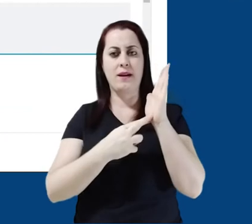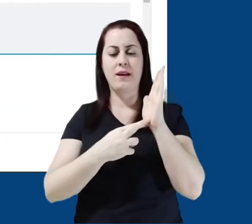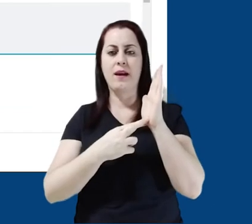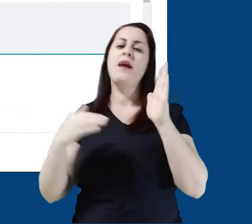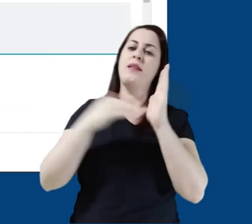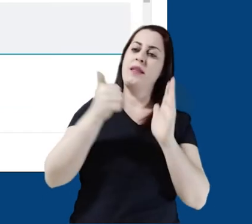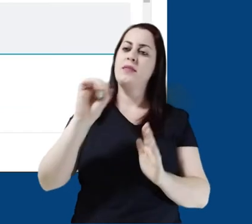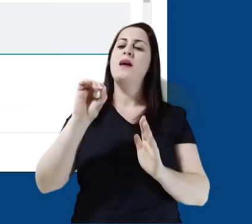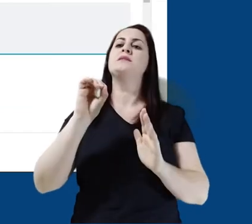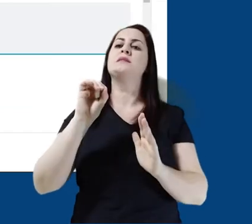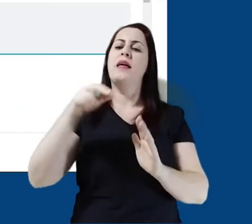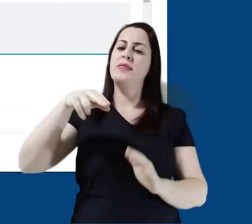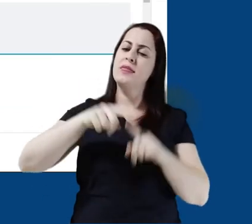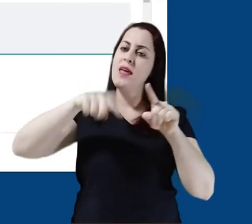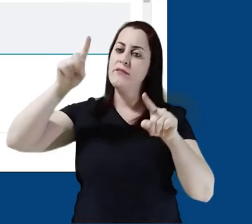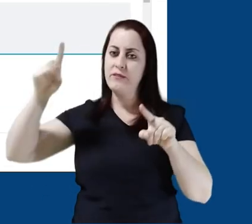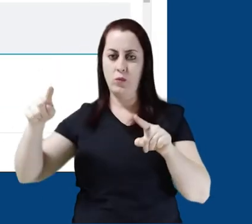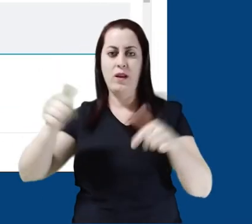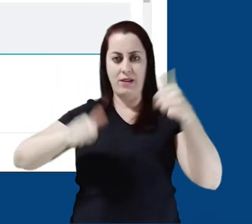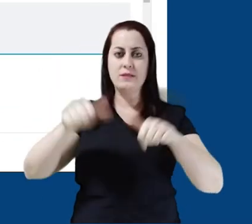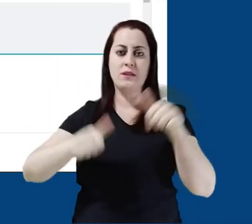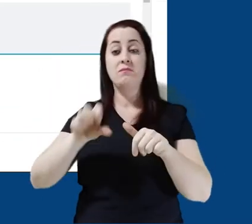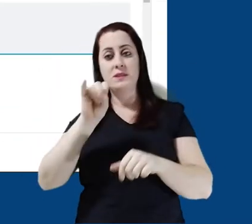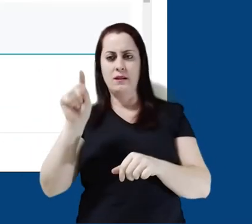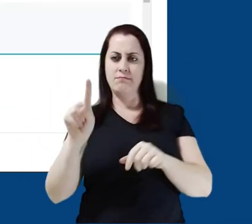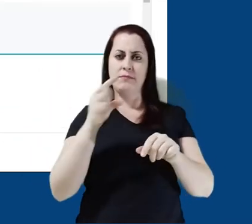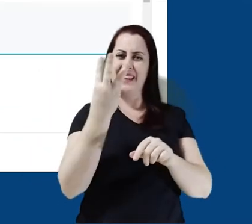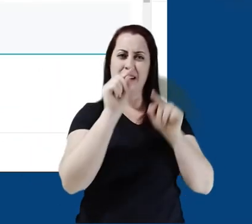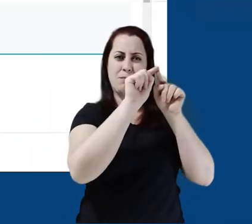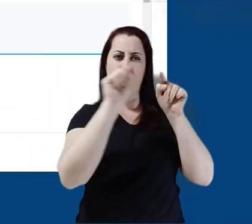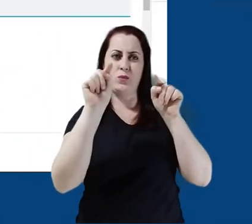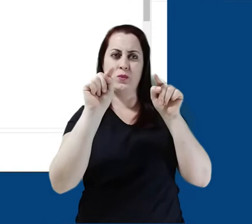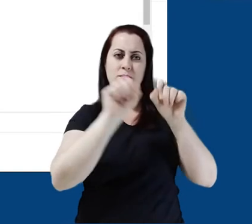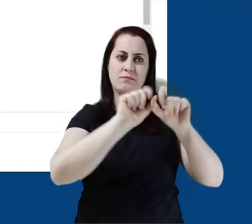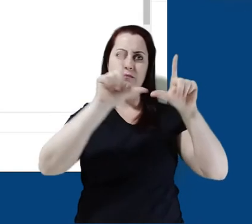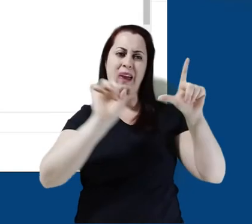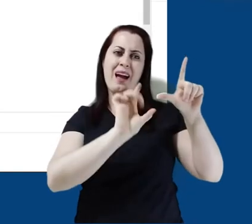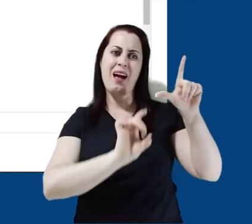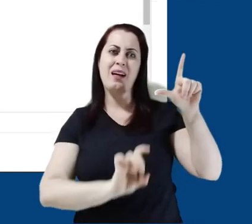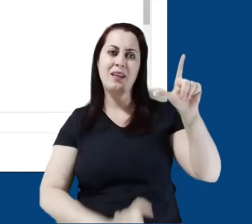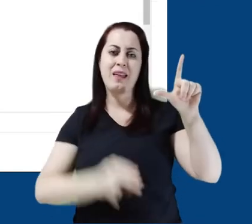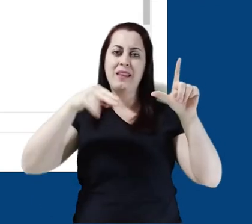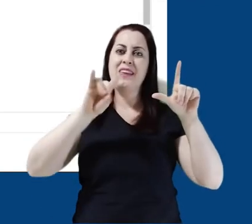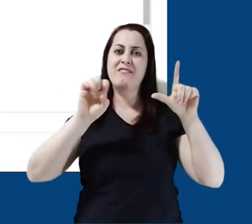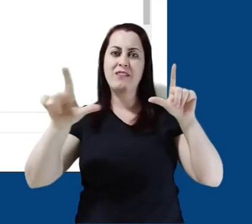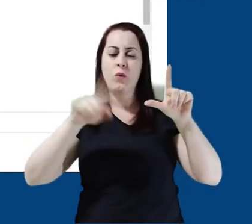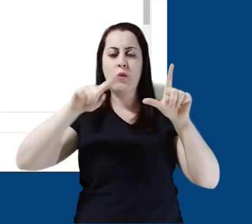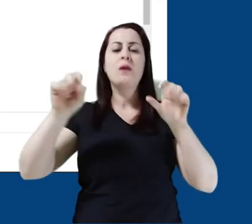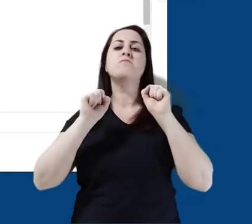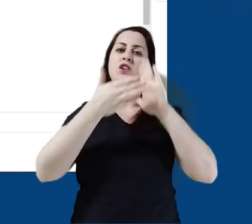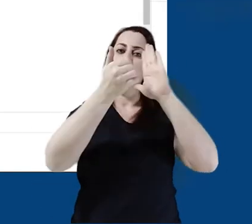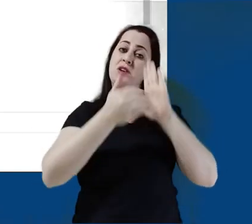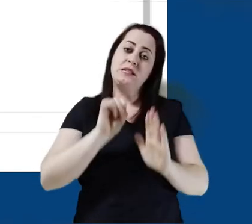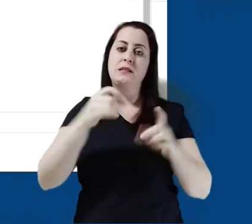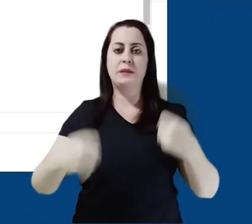critérios e até 10 níveis de desempenho por cada critério se clicarmos nos três pontinhos no canto inferior direito de cada nível de desempenho